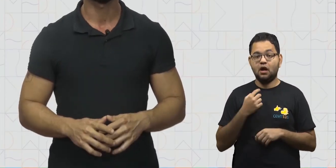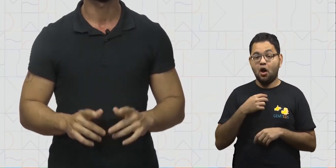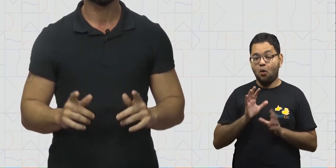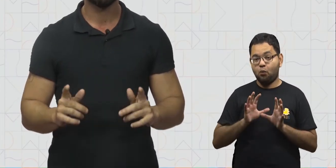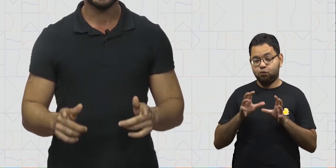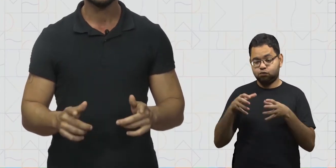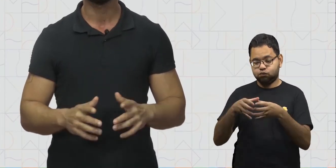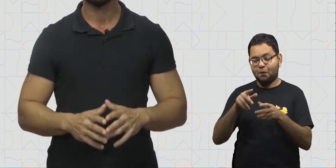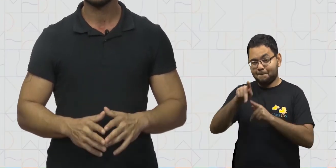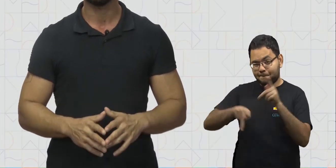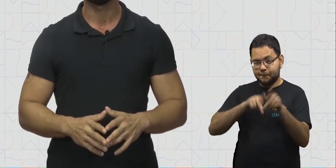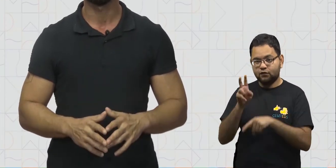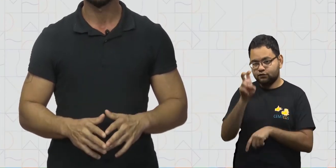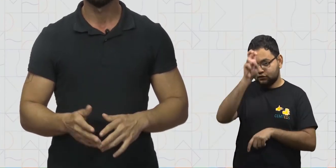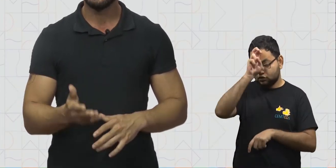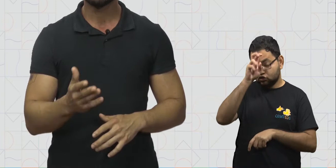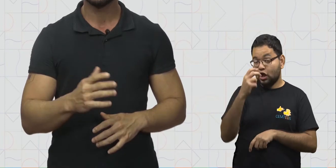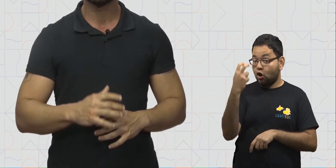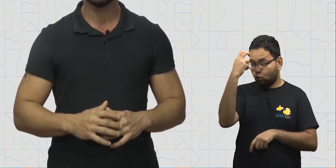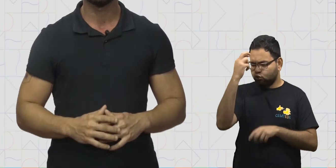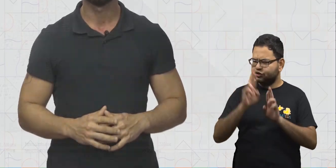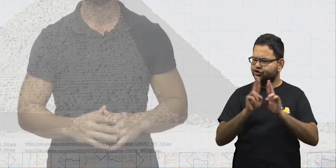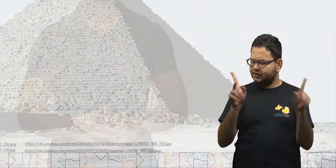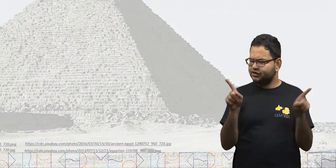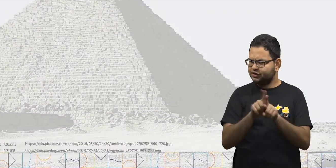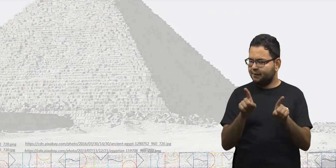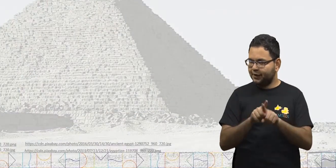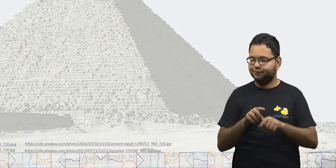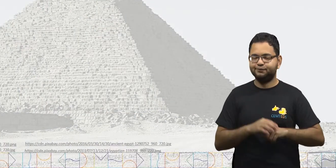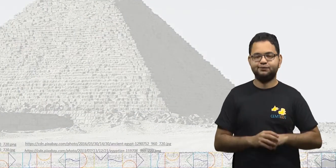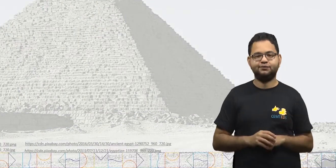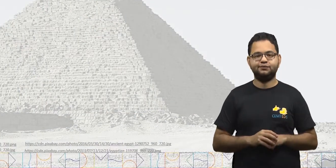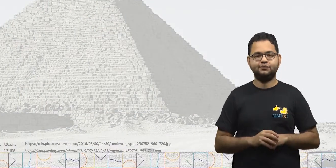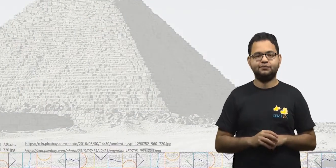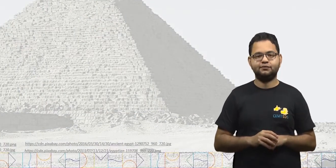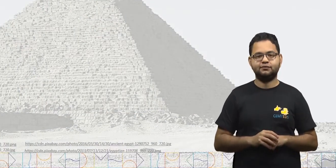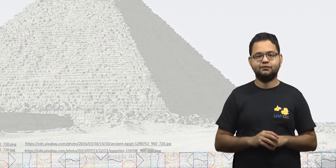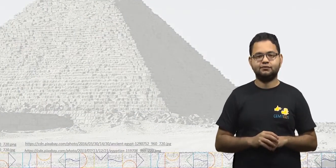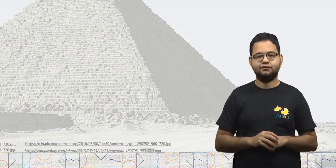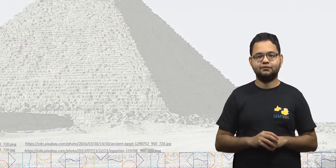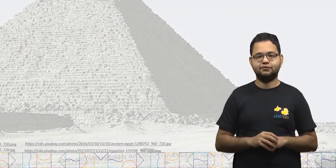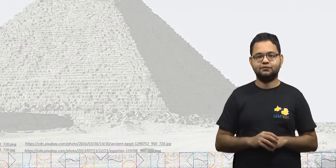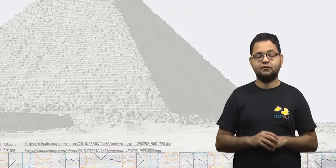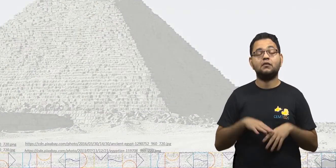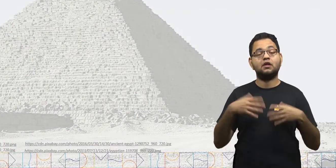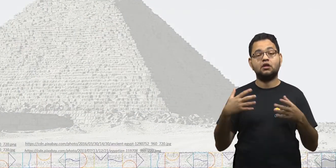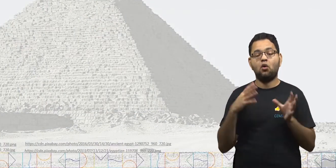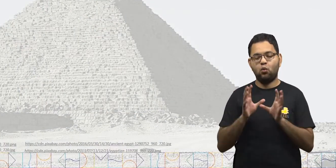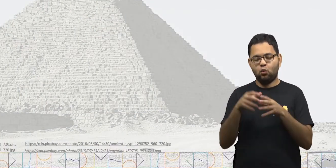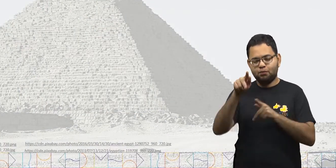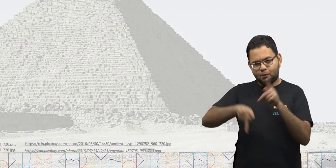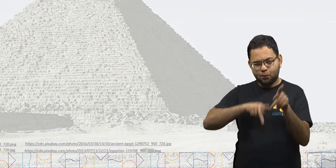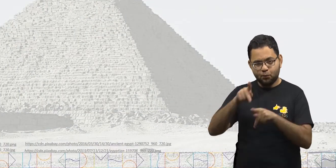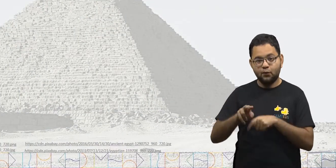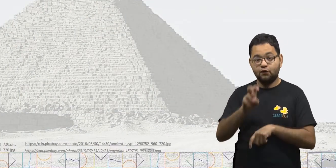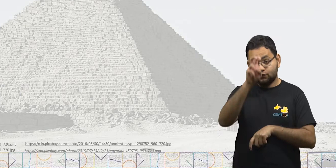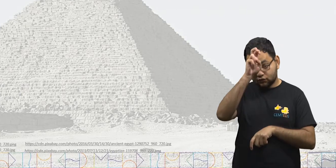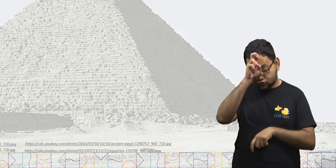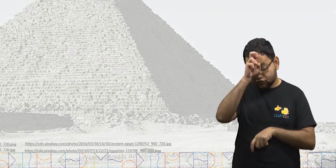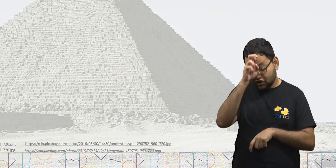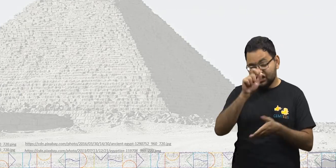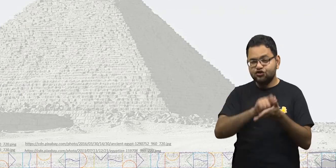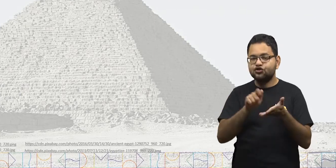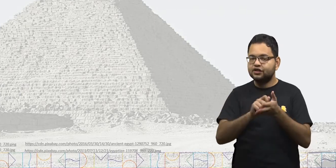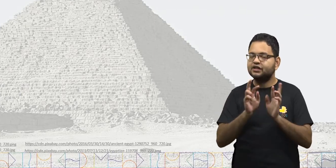cultura e formação bem diferente. Vamos conhecer? Os egípcios também tiveram um tipo de escrita, eram os